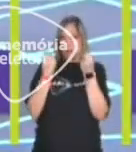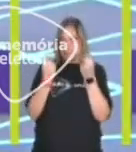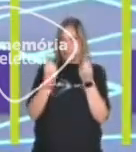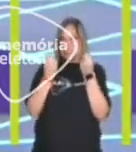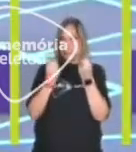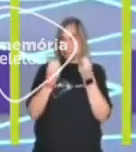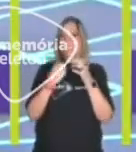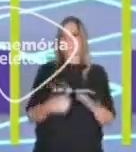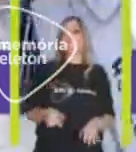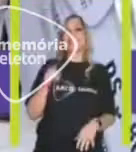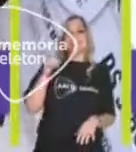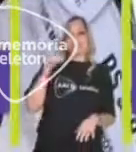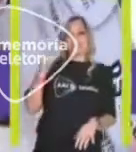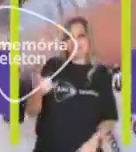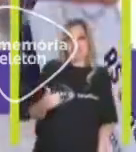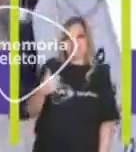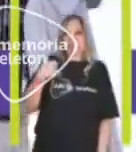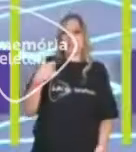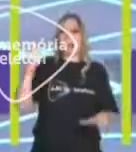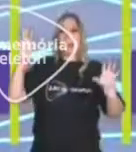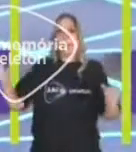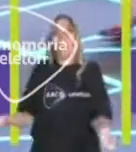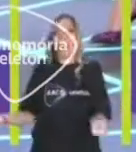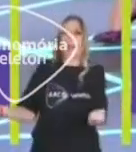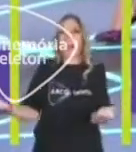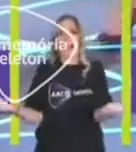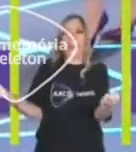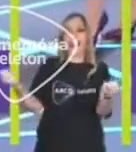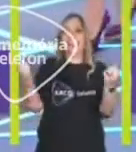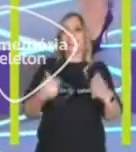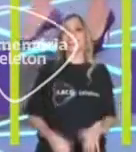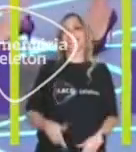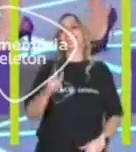desculpa então ele que acha que